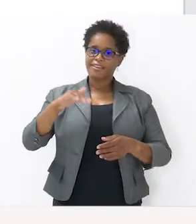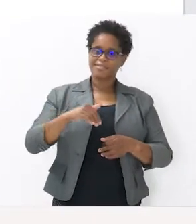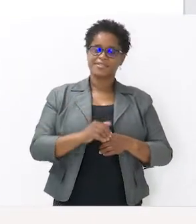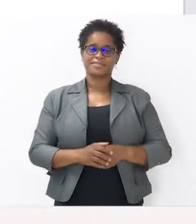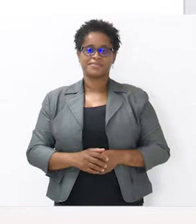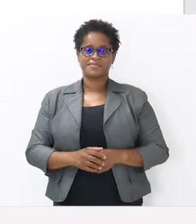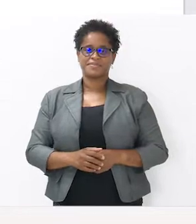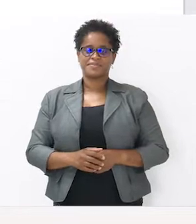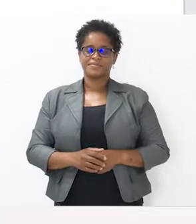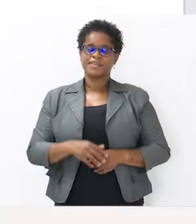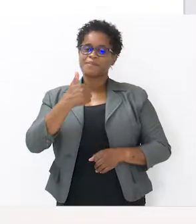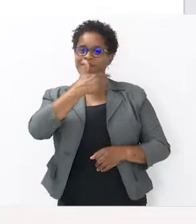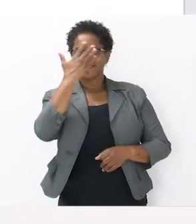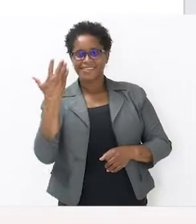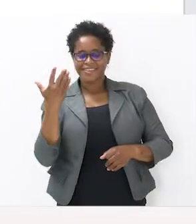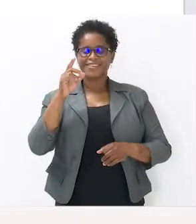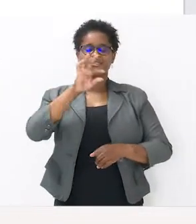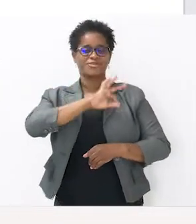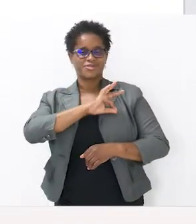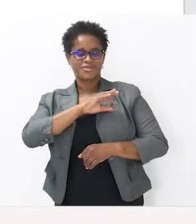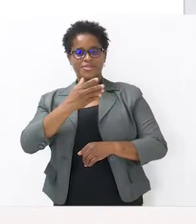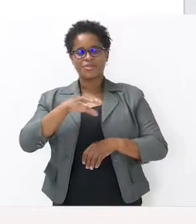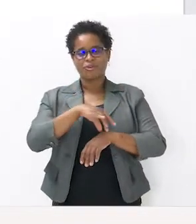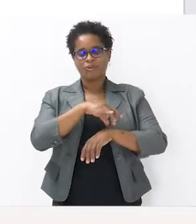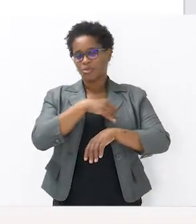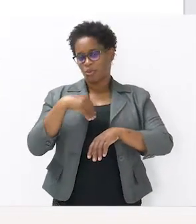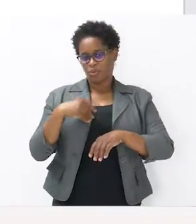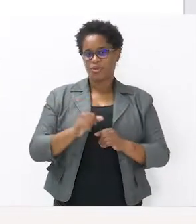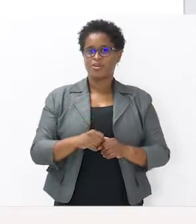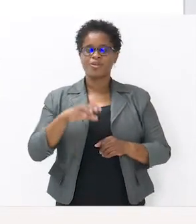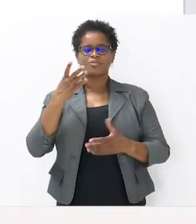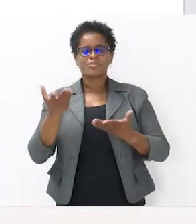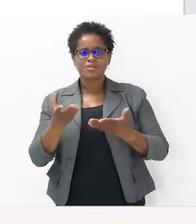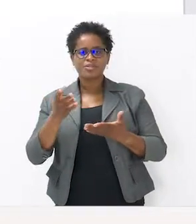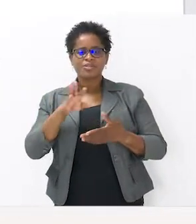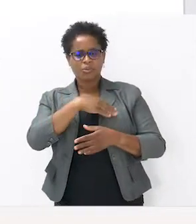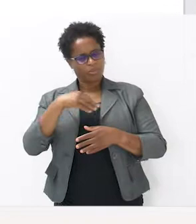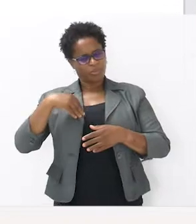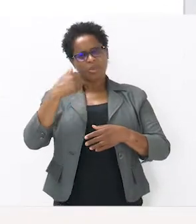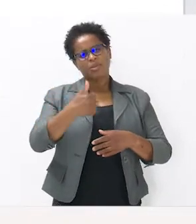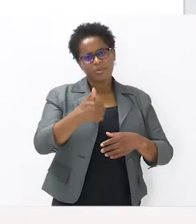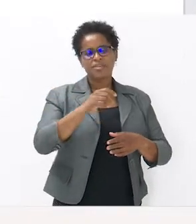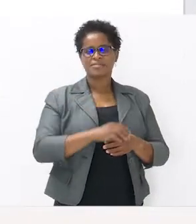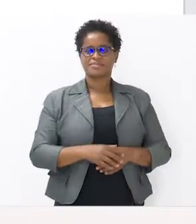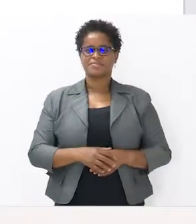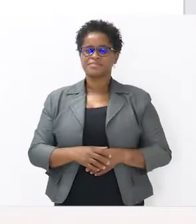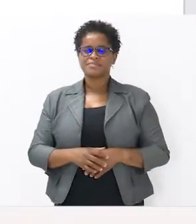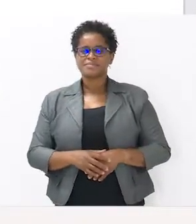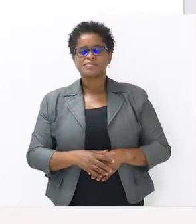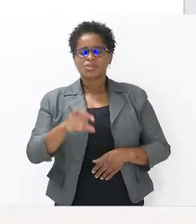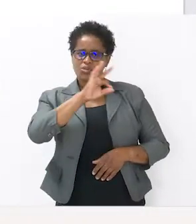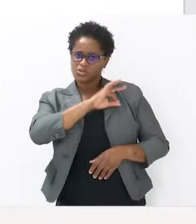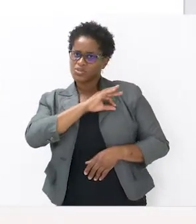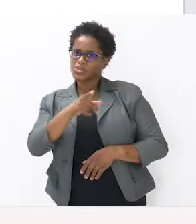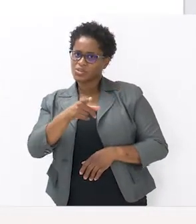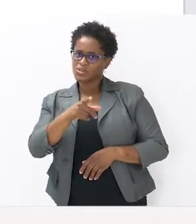Entre. Bom dia, senhor doutor. Como está Vossa Excelência? O senhor